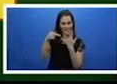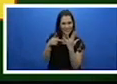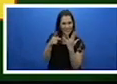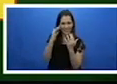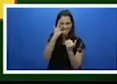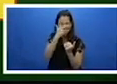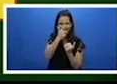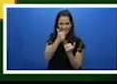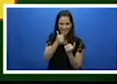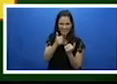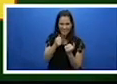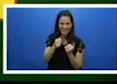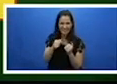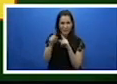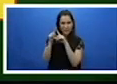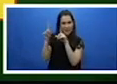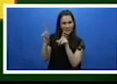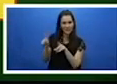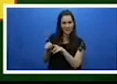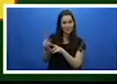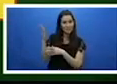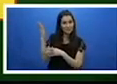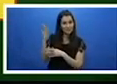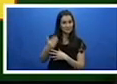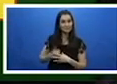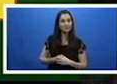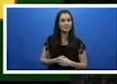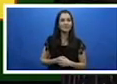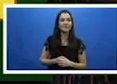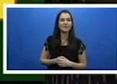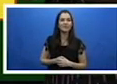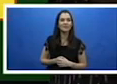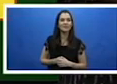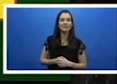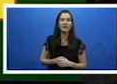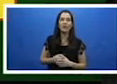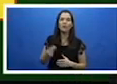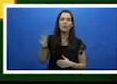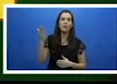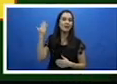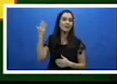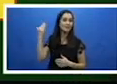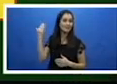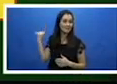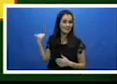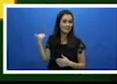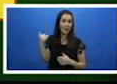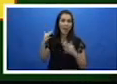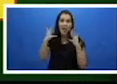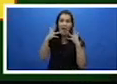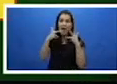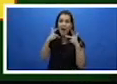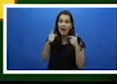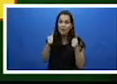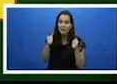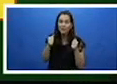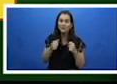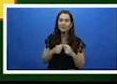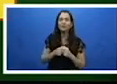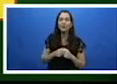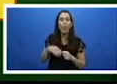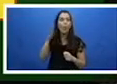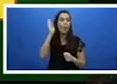que bonitinho, a carinha do burro. Certa vez, o leão, o burro e